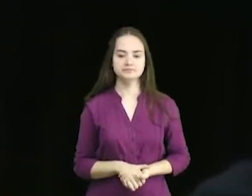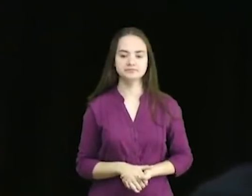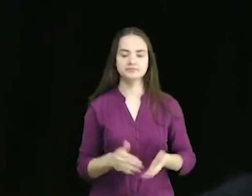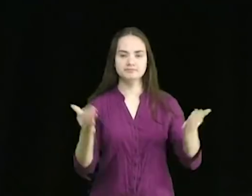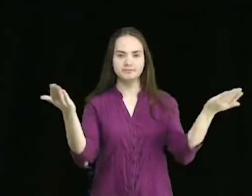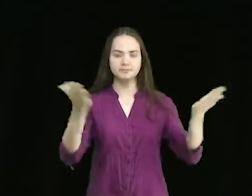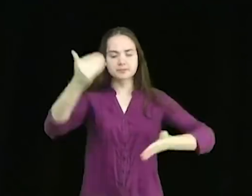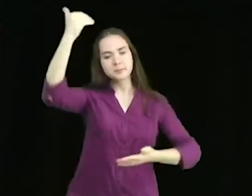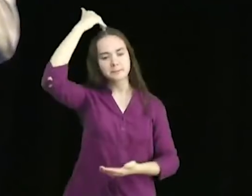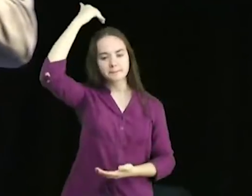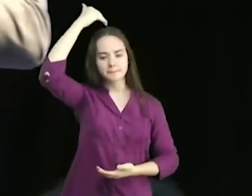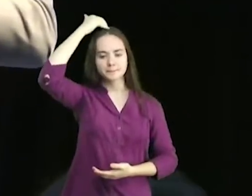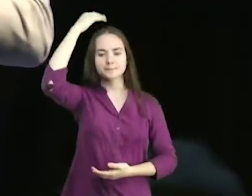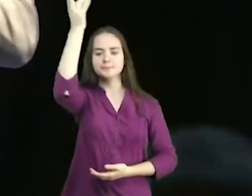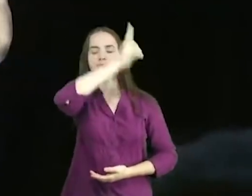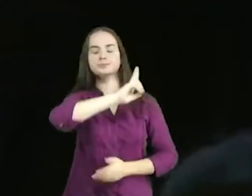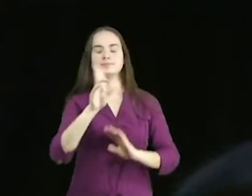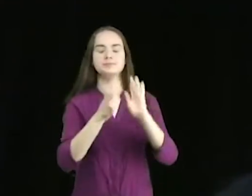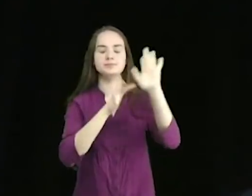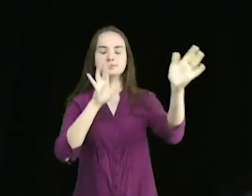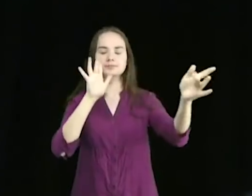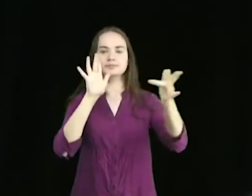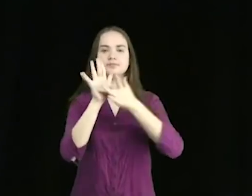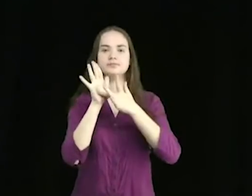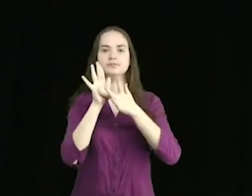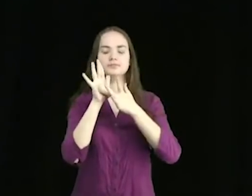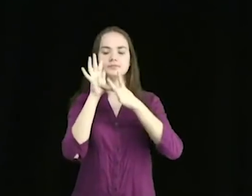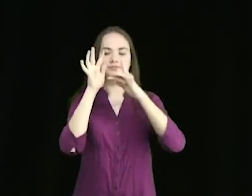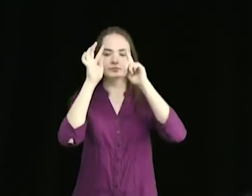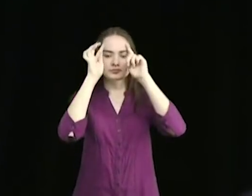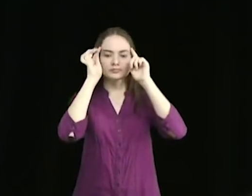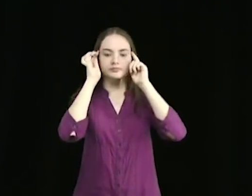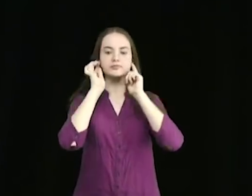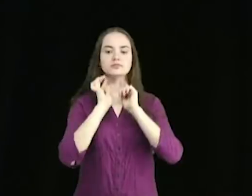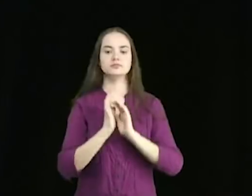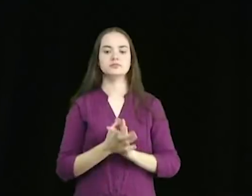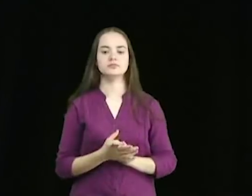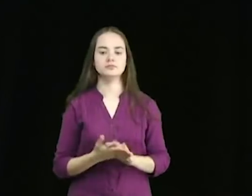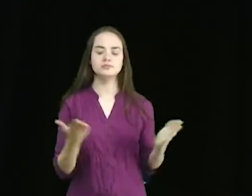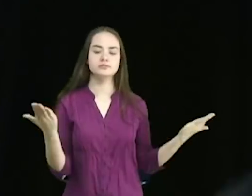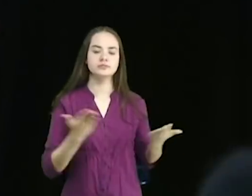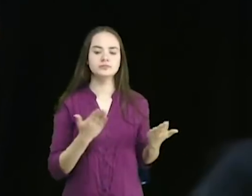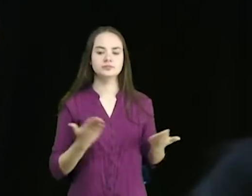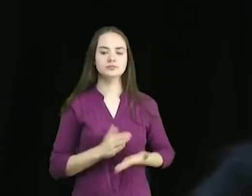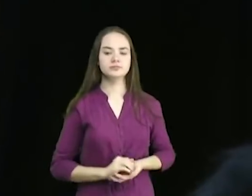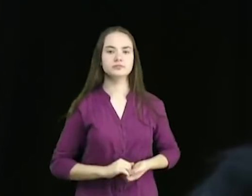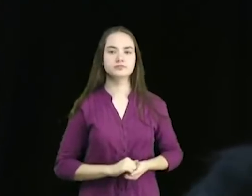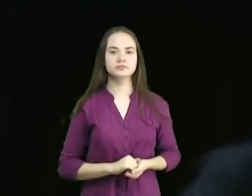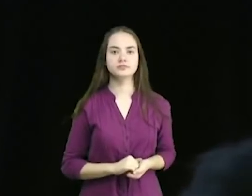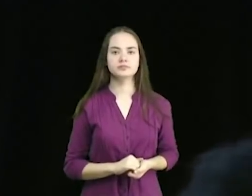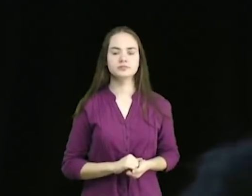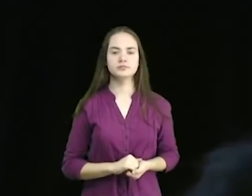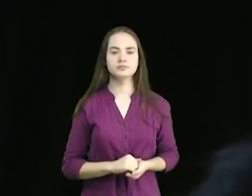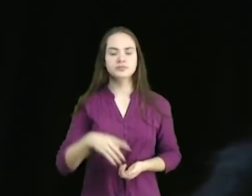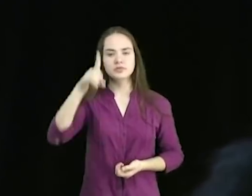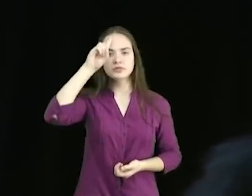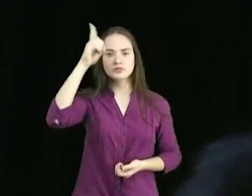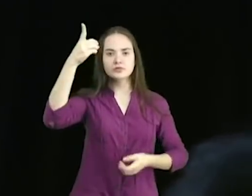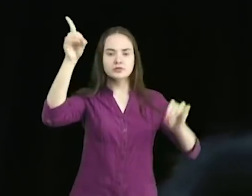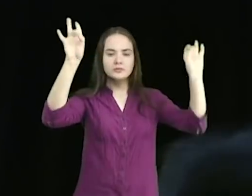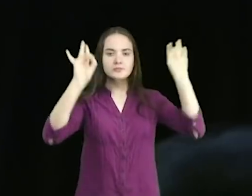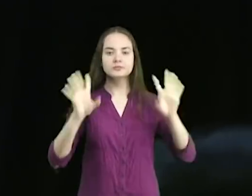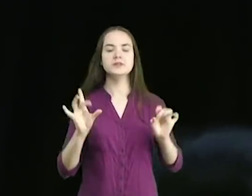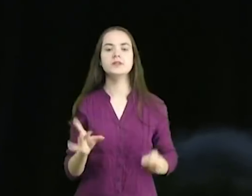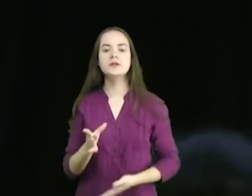Feche teus olhos agora em nome de Jesus. Hoje é um dia especial